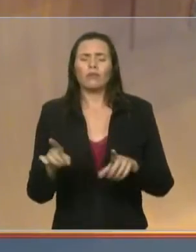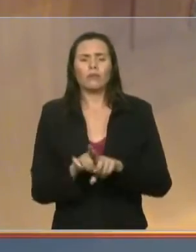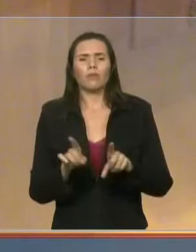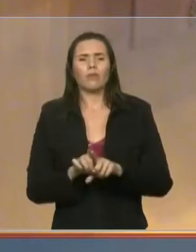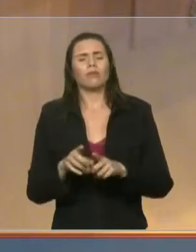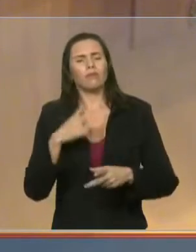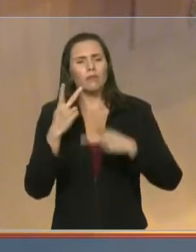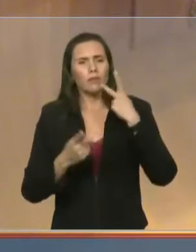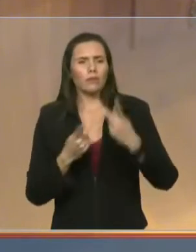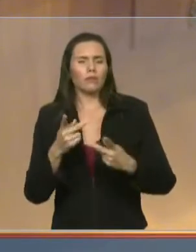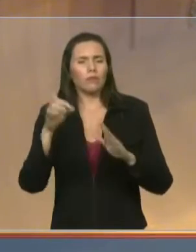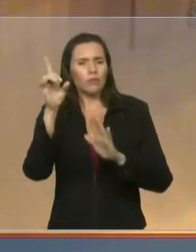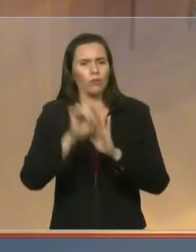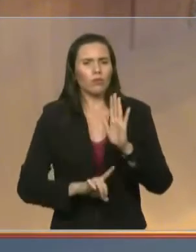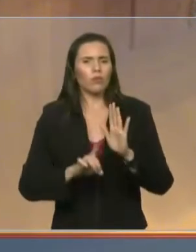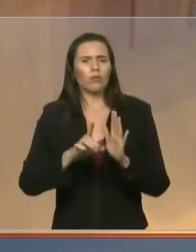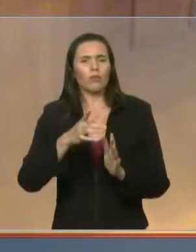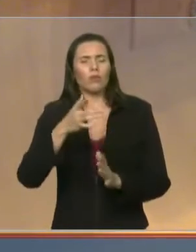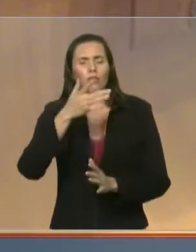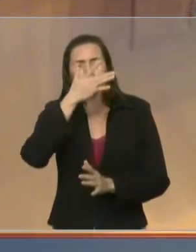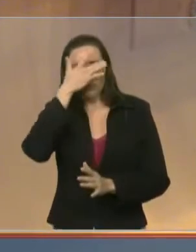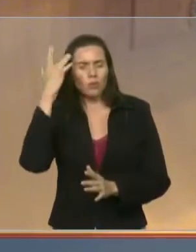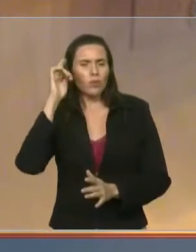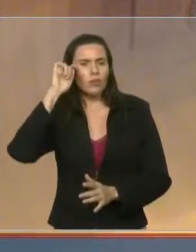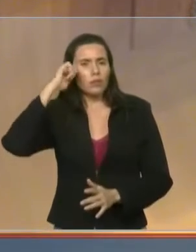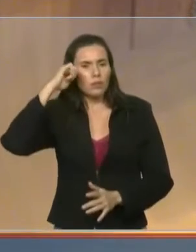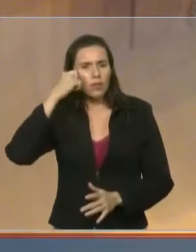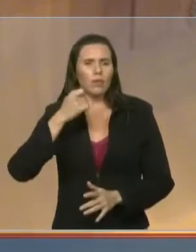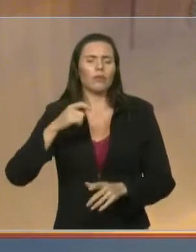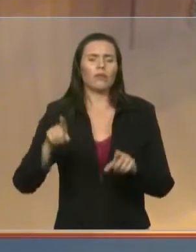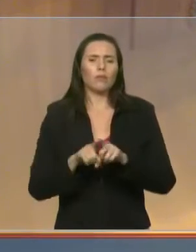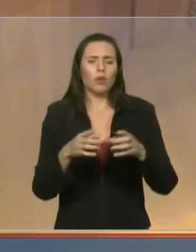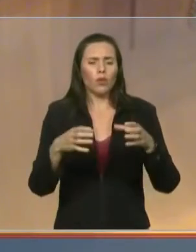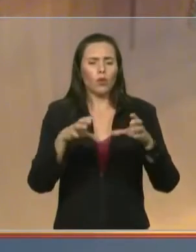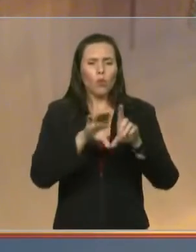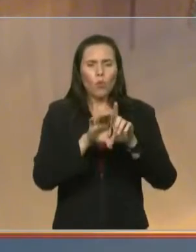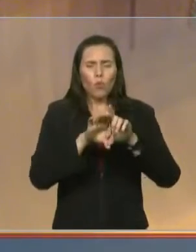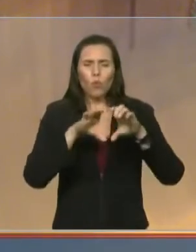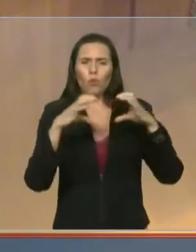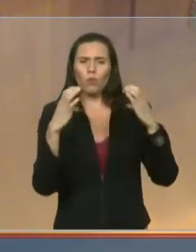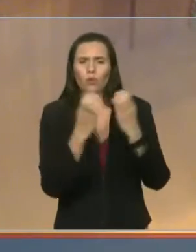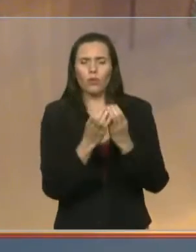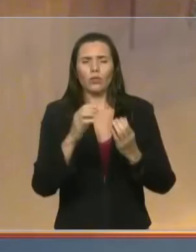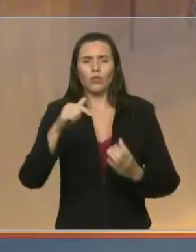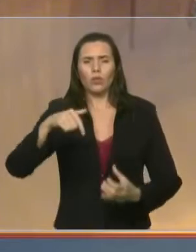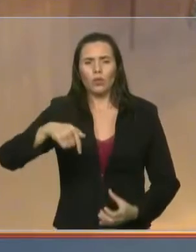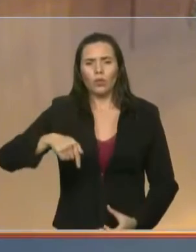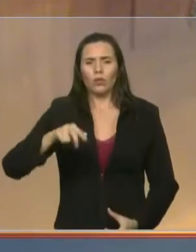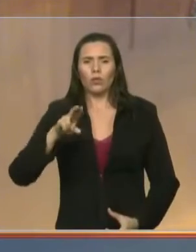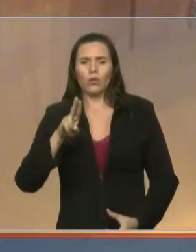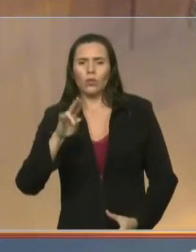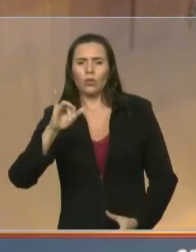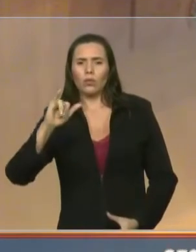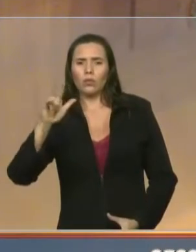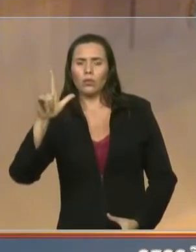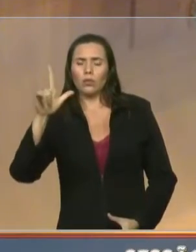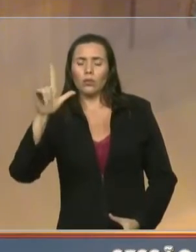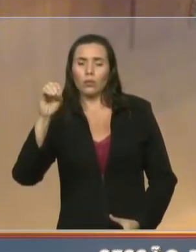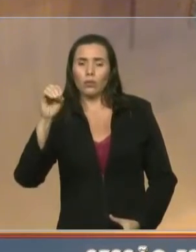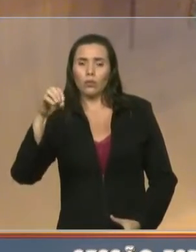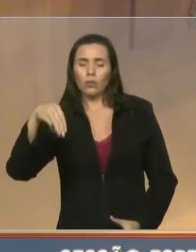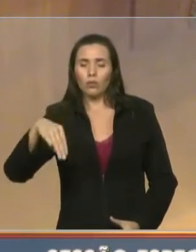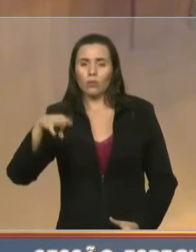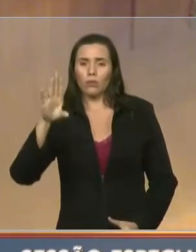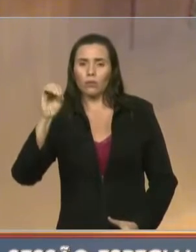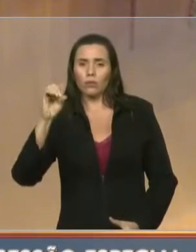agrária e de agricultores de uma forma geral. E para contextualizar esse